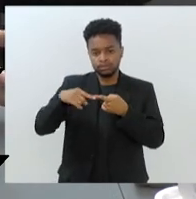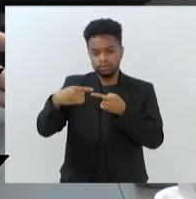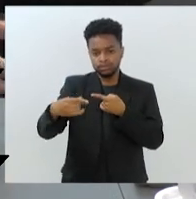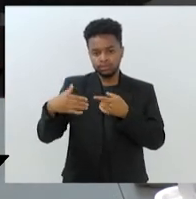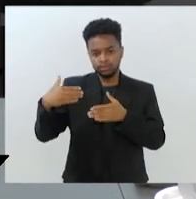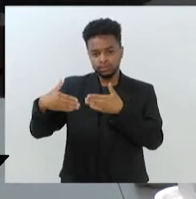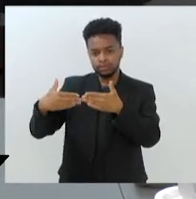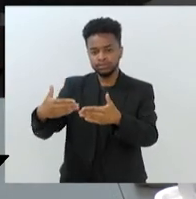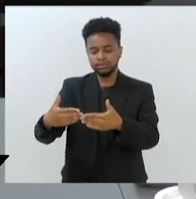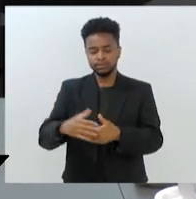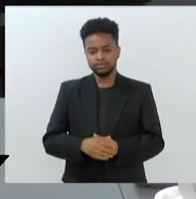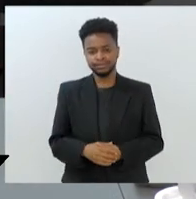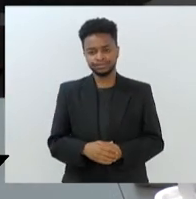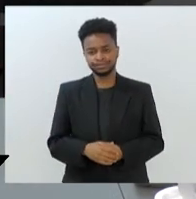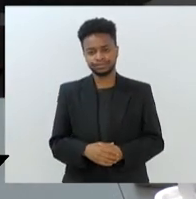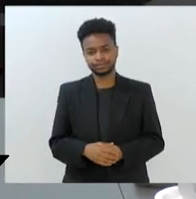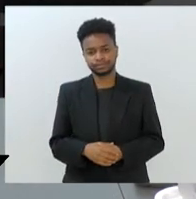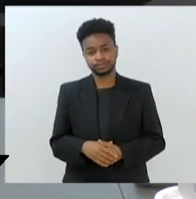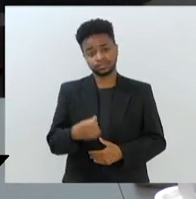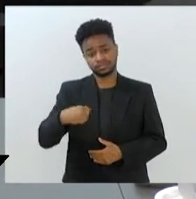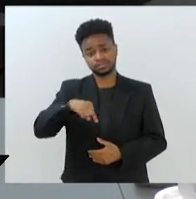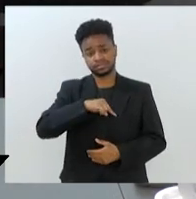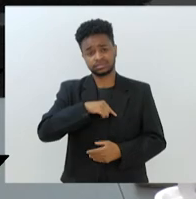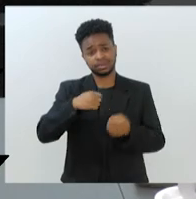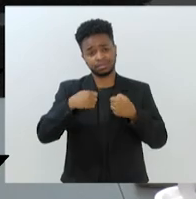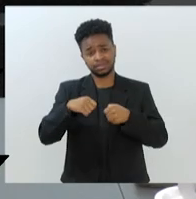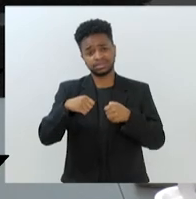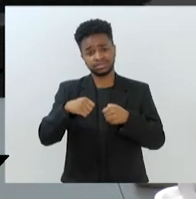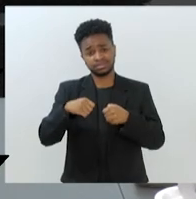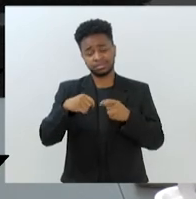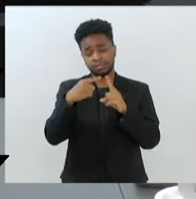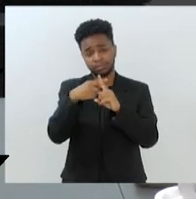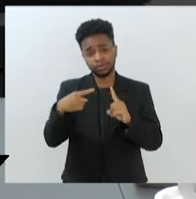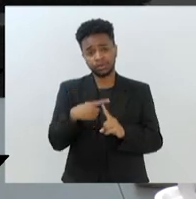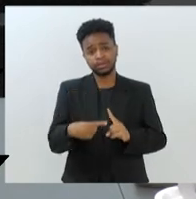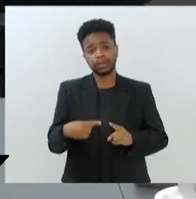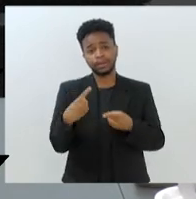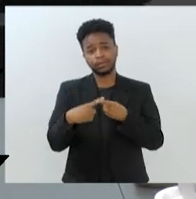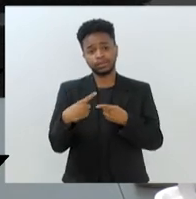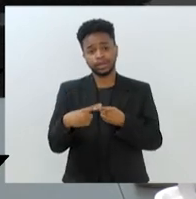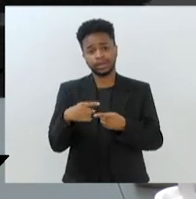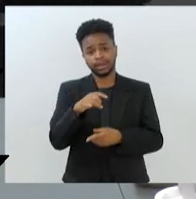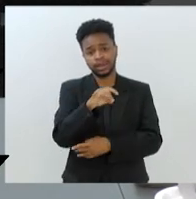gente deveria restringir, porque cada atividade